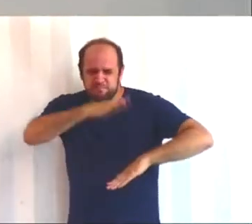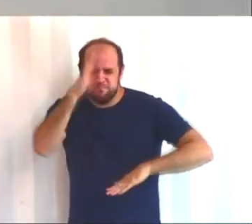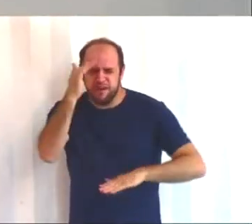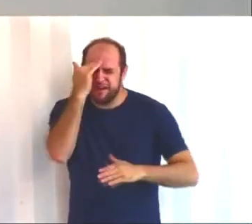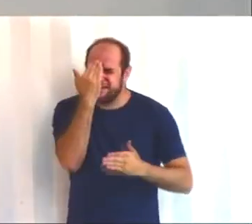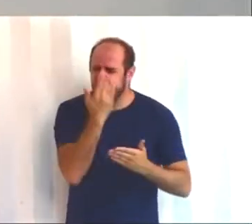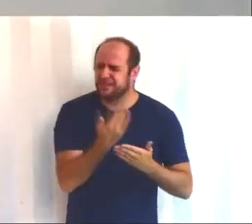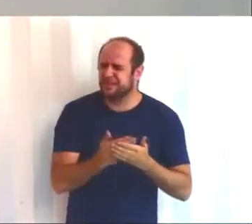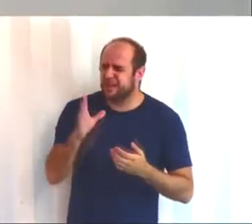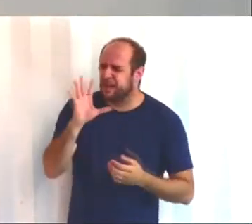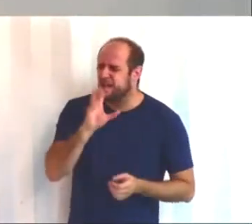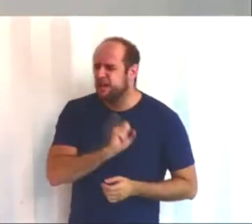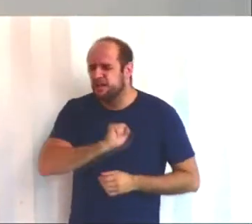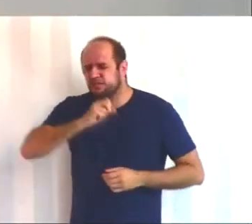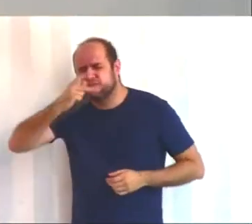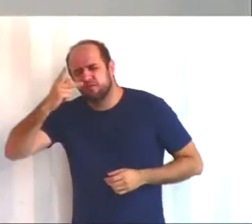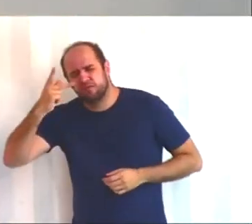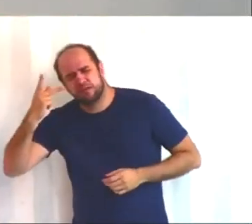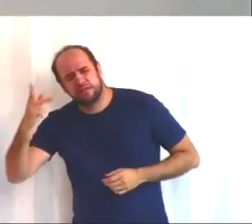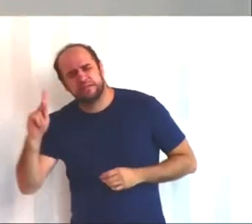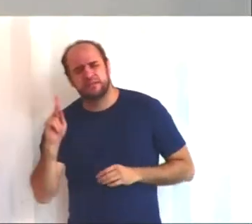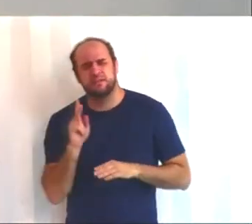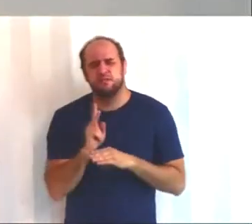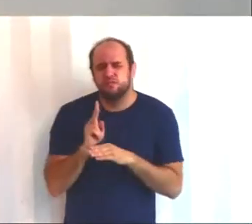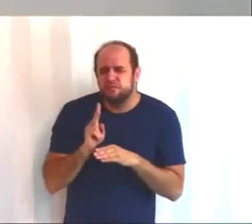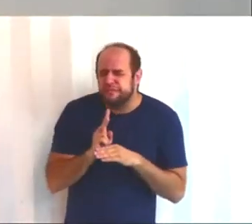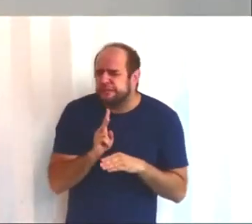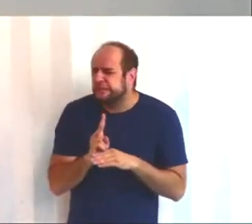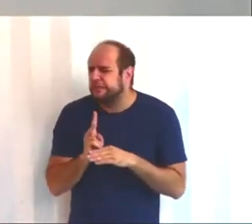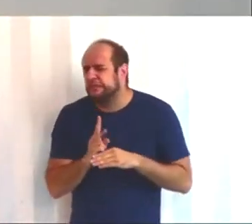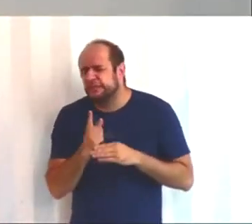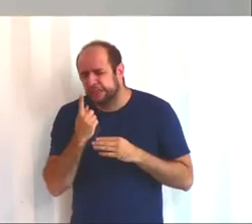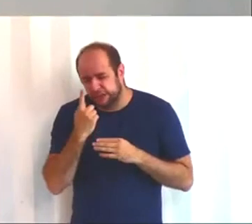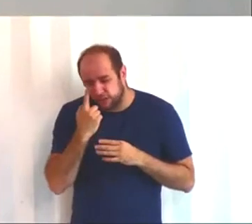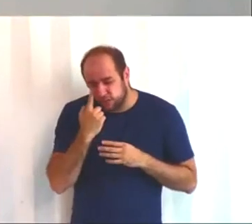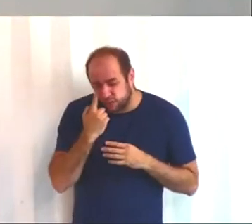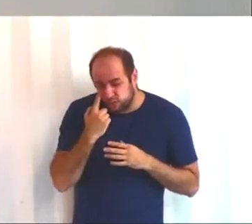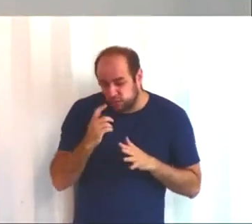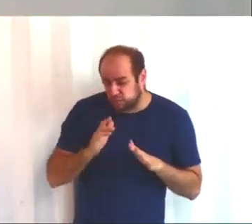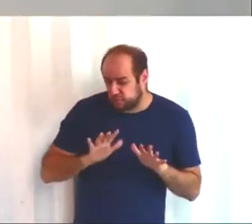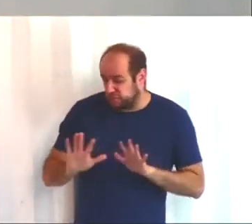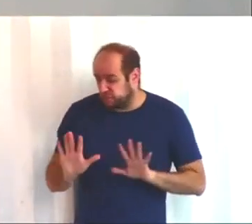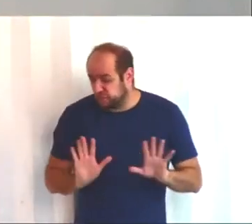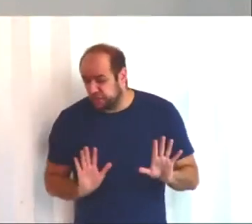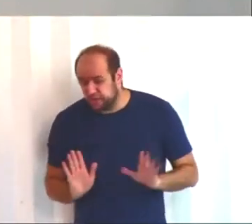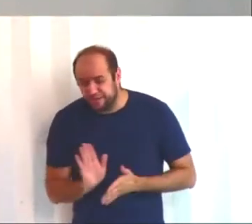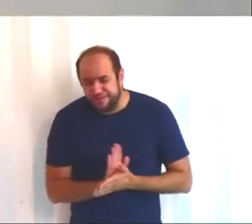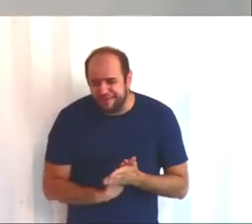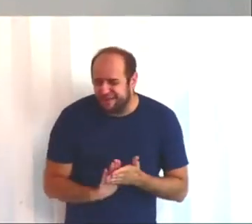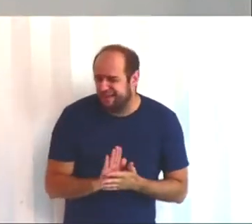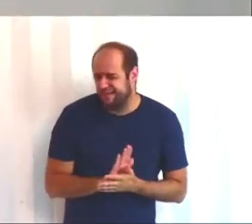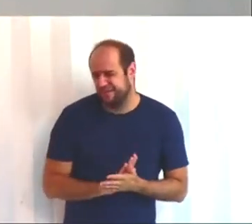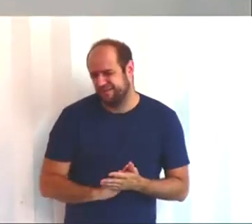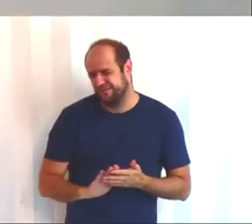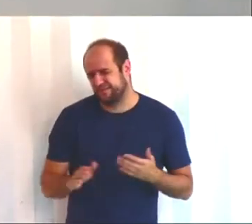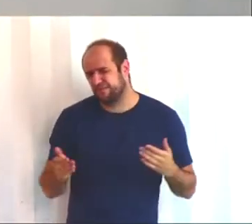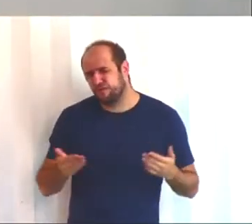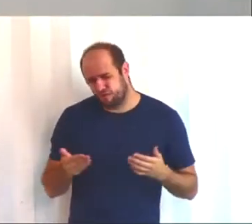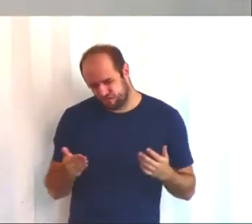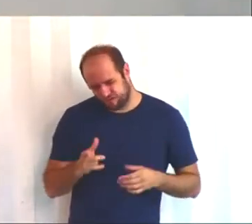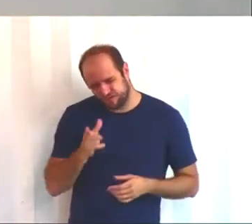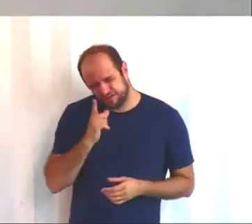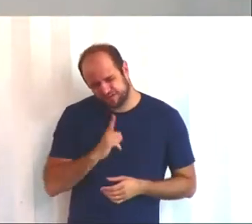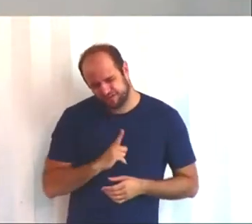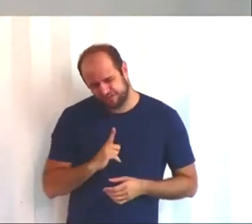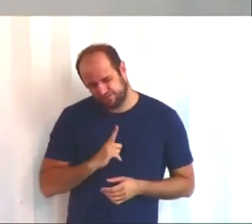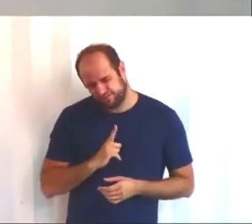Teu amor, descansarmos sob os Teus cuidados e não corrermos os riscos que muitos têm corrido nesses dias. Senhor,